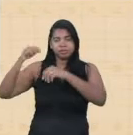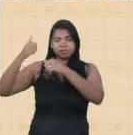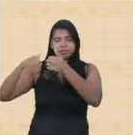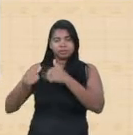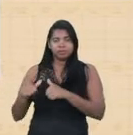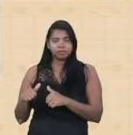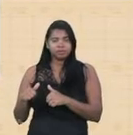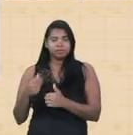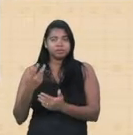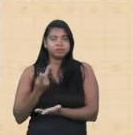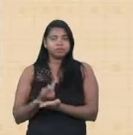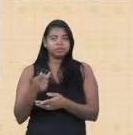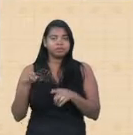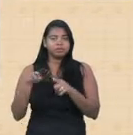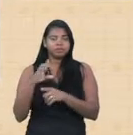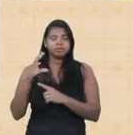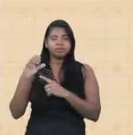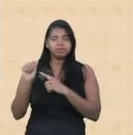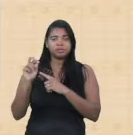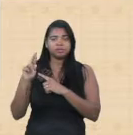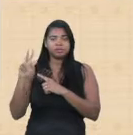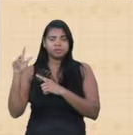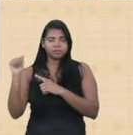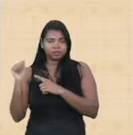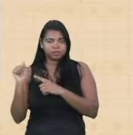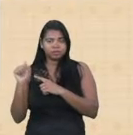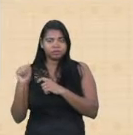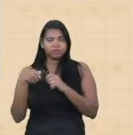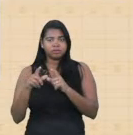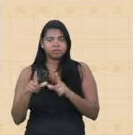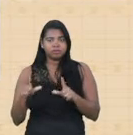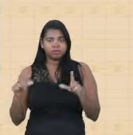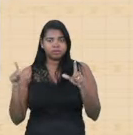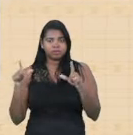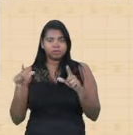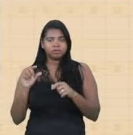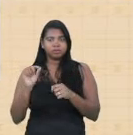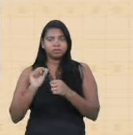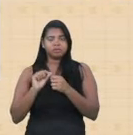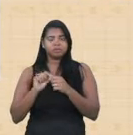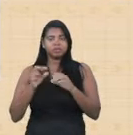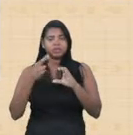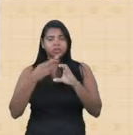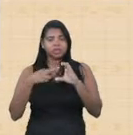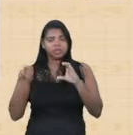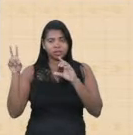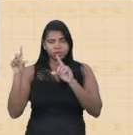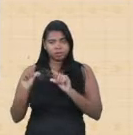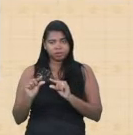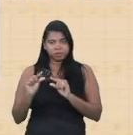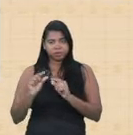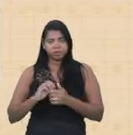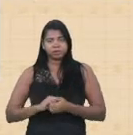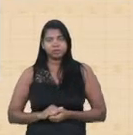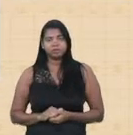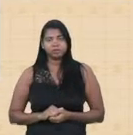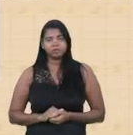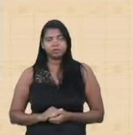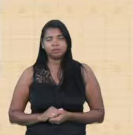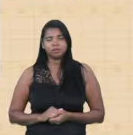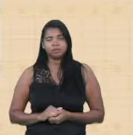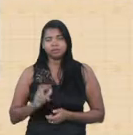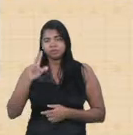nossa equação a carga, ela aumentando, faz com que o raio diminua. A força magnética sobre as